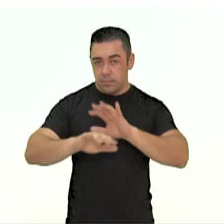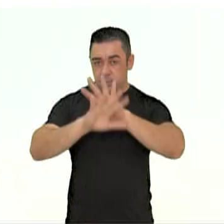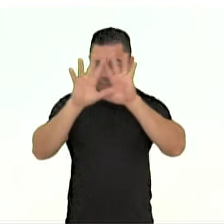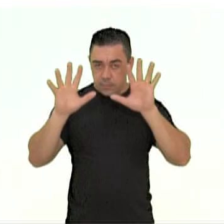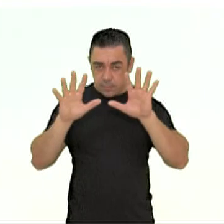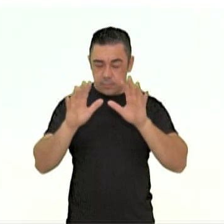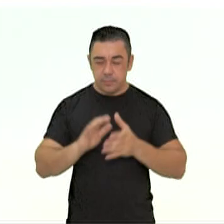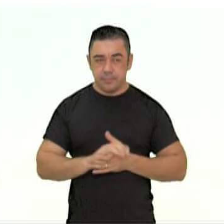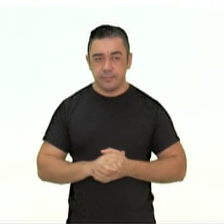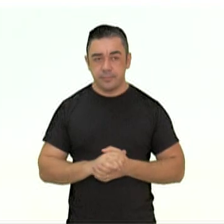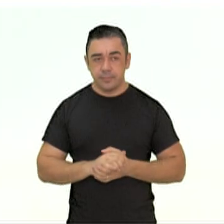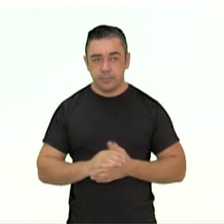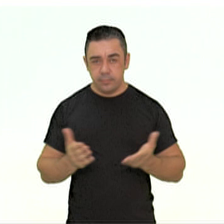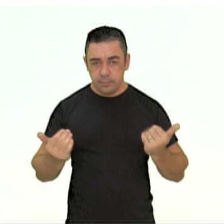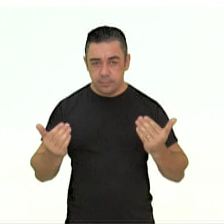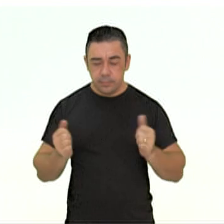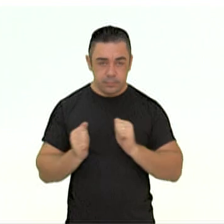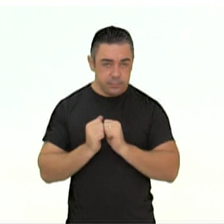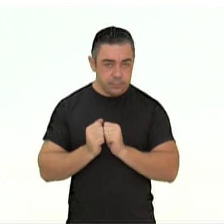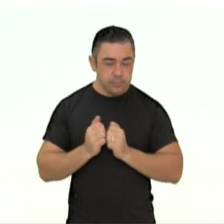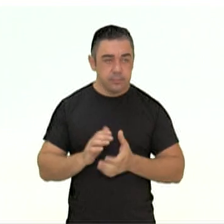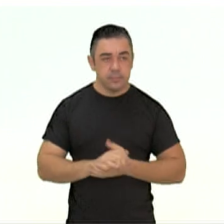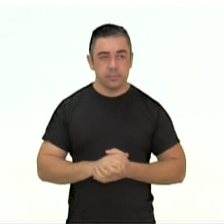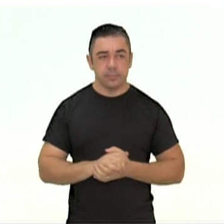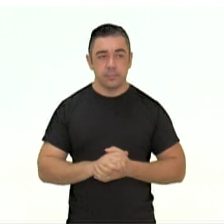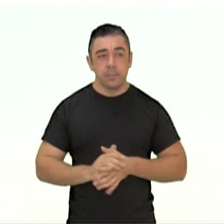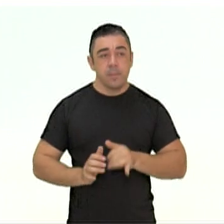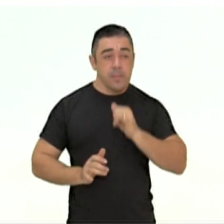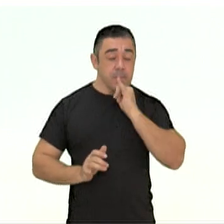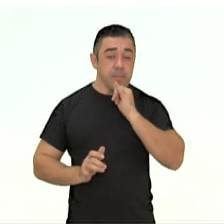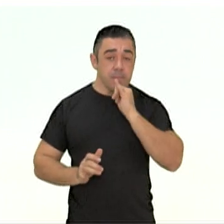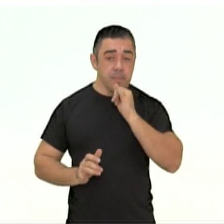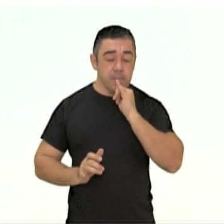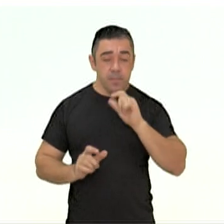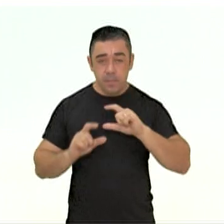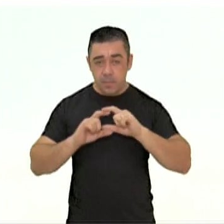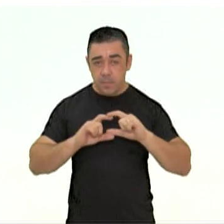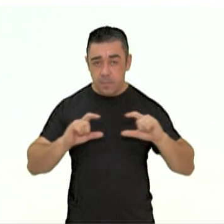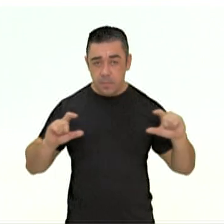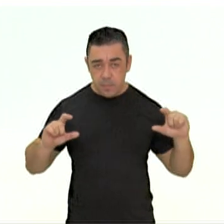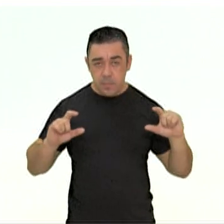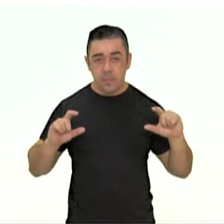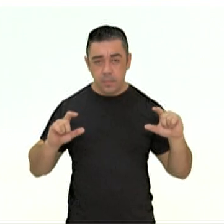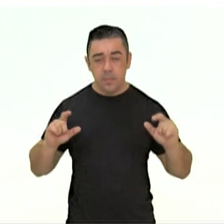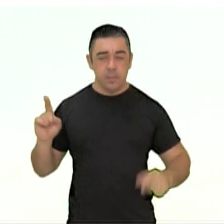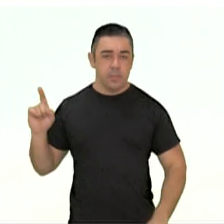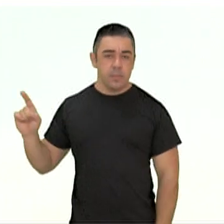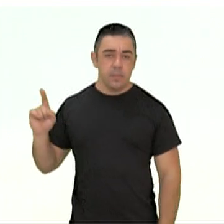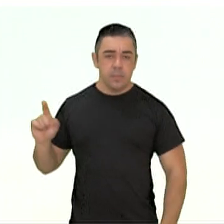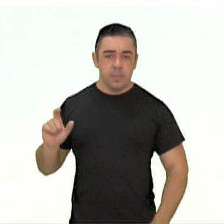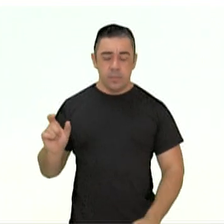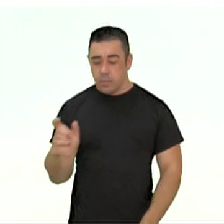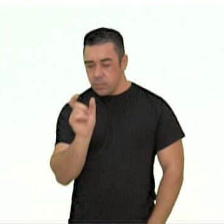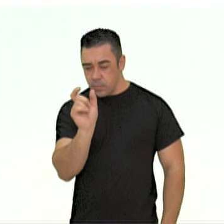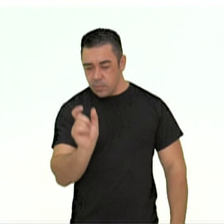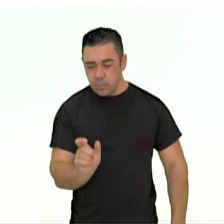memória, tá bom? Vamos lá, vem comigo. Exemplos de frases com